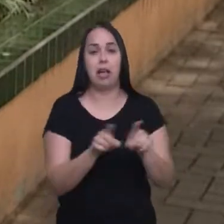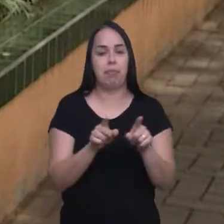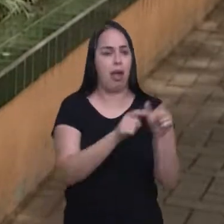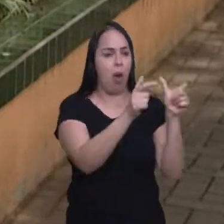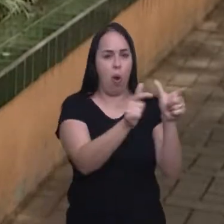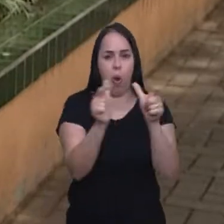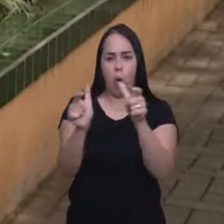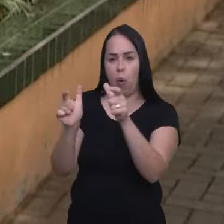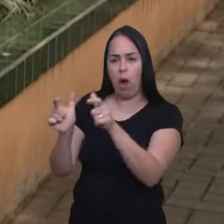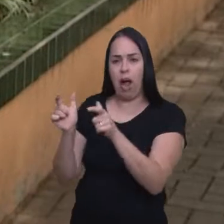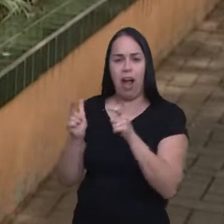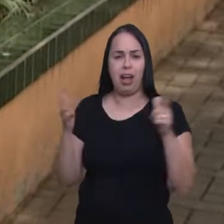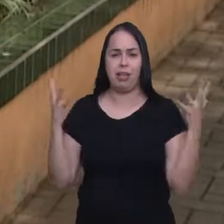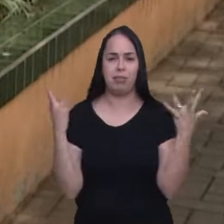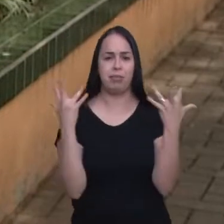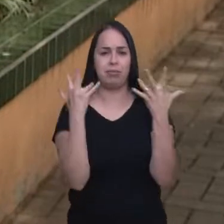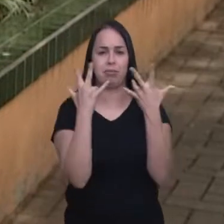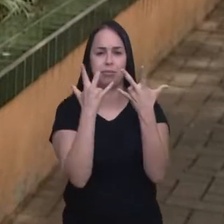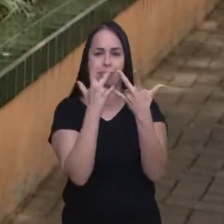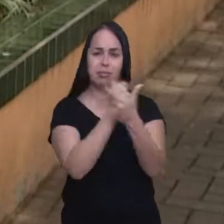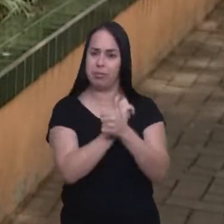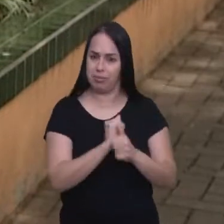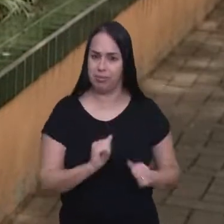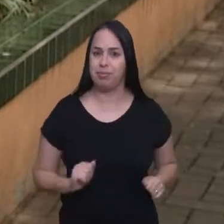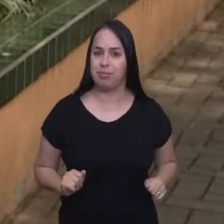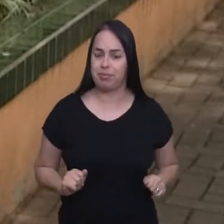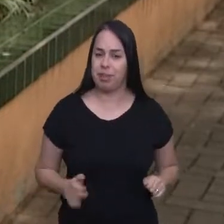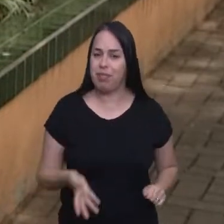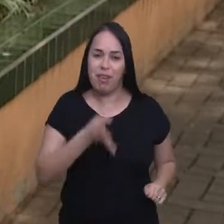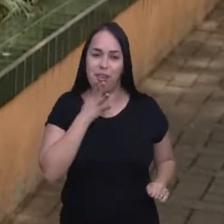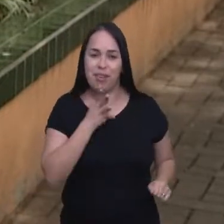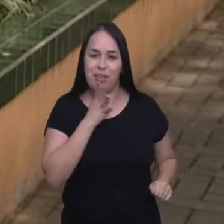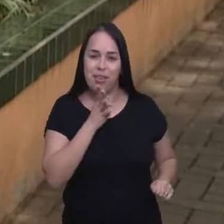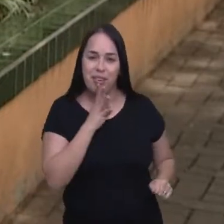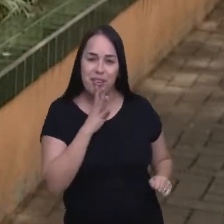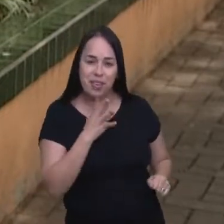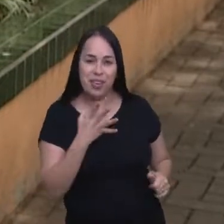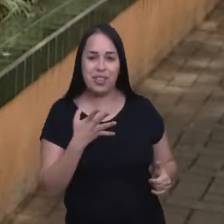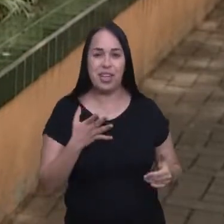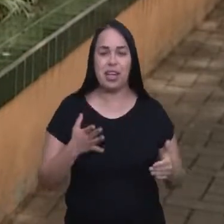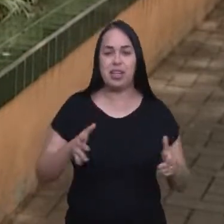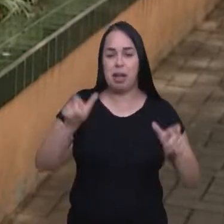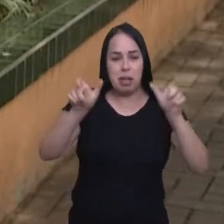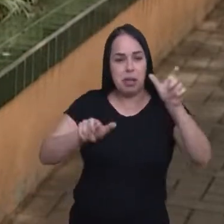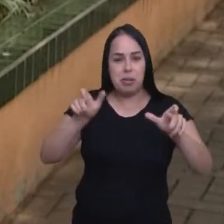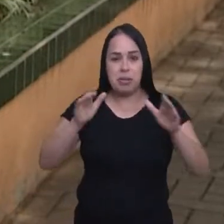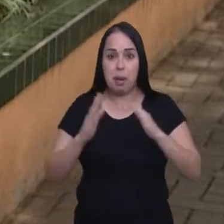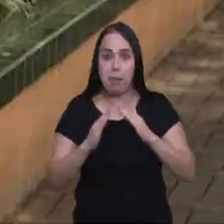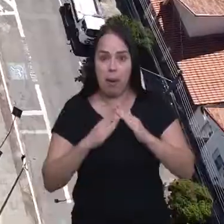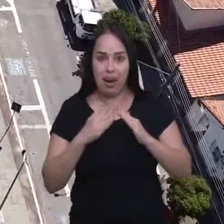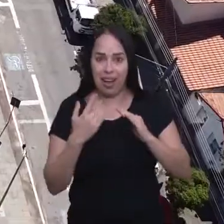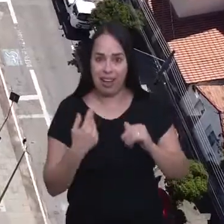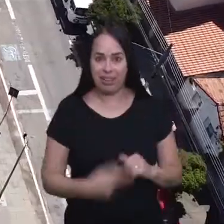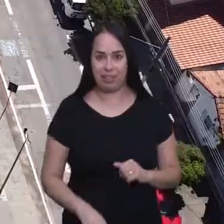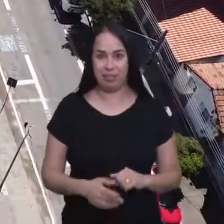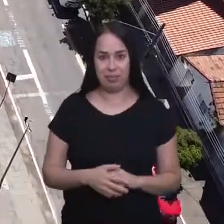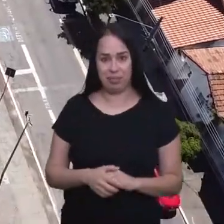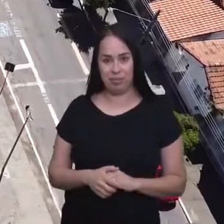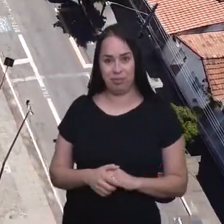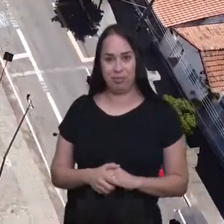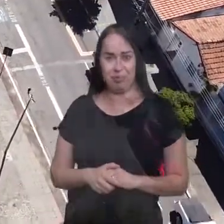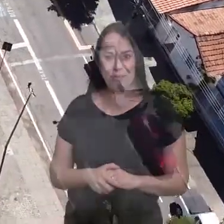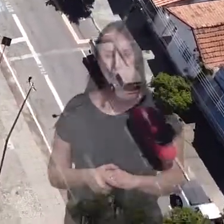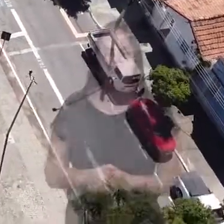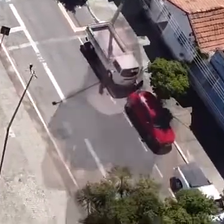unem os lados urbano e rural da nossa cidade. Vamos conhecer um pouco mais de quem vive e respira esses ares?